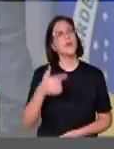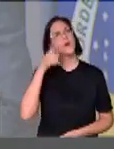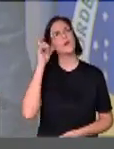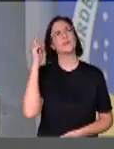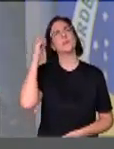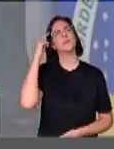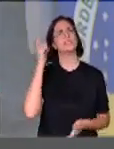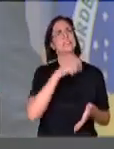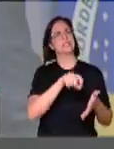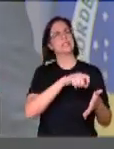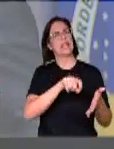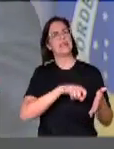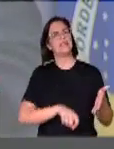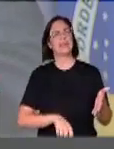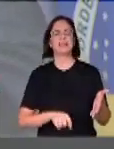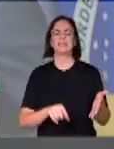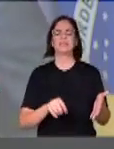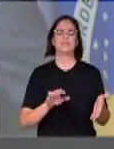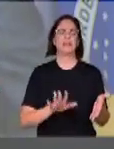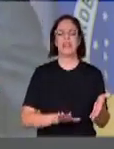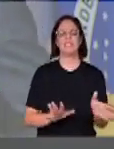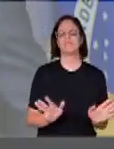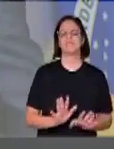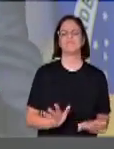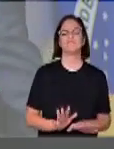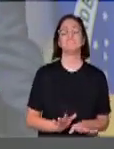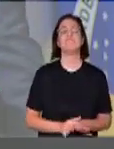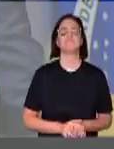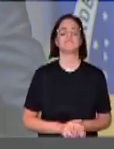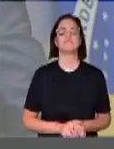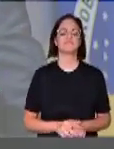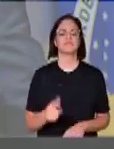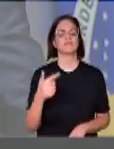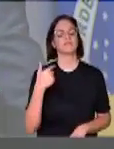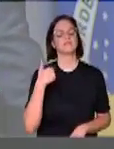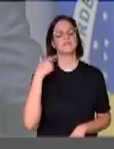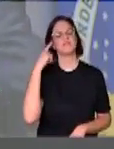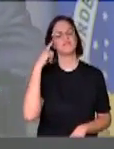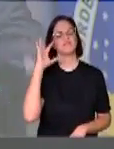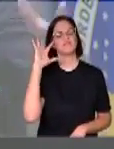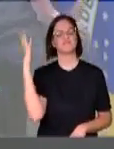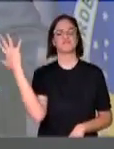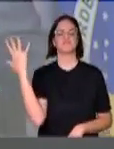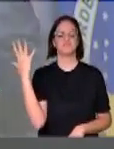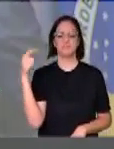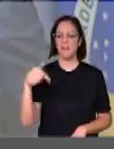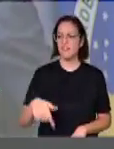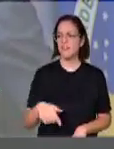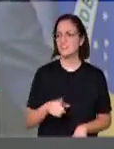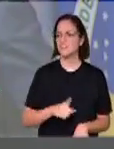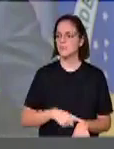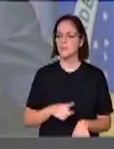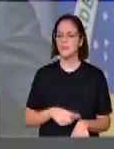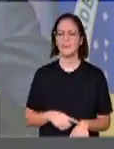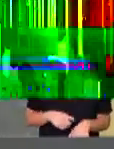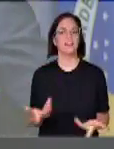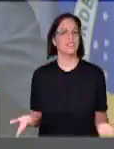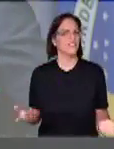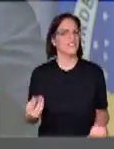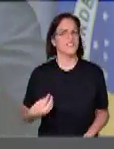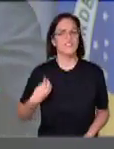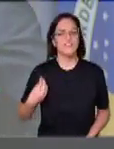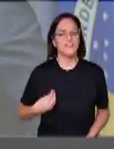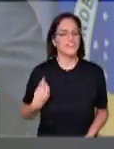um discurso escrito, mas depois eu cheguei à conclusão de que nesses instantes da nossa